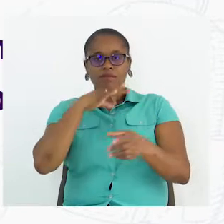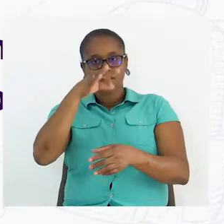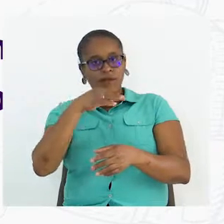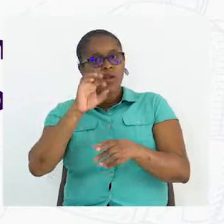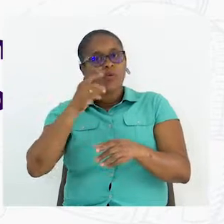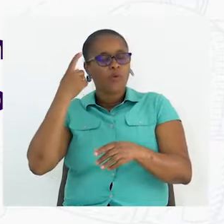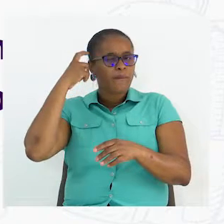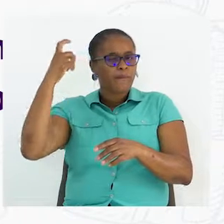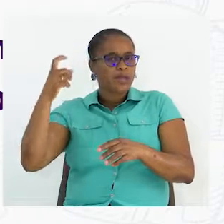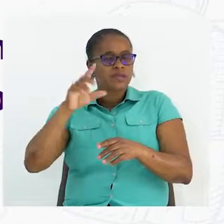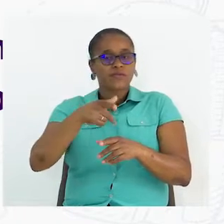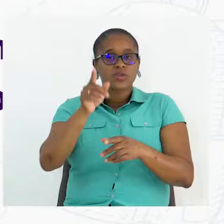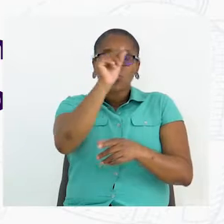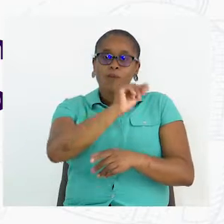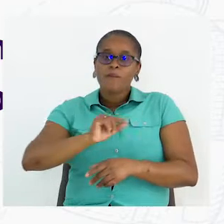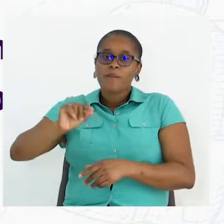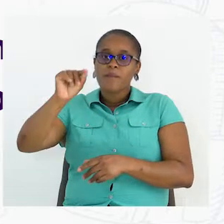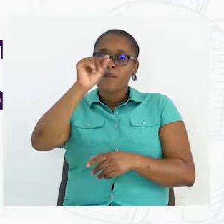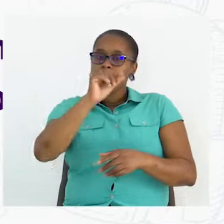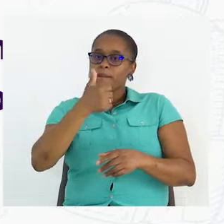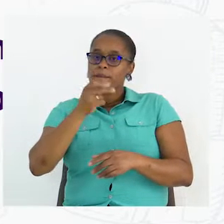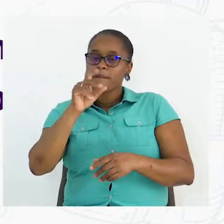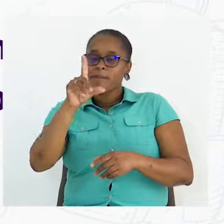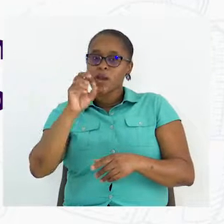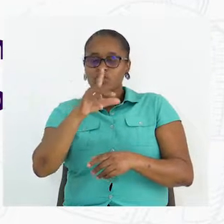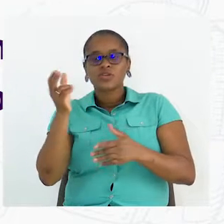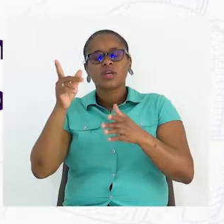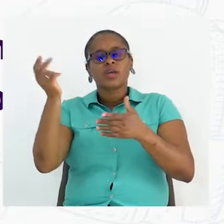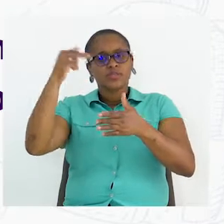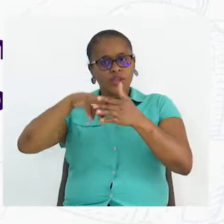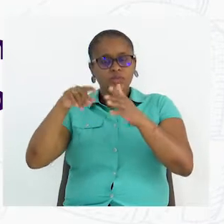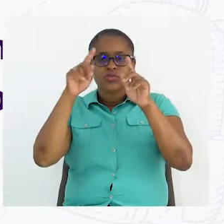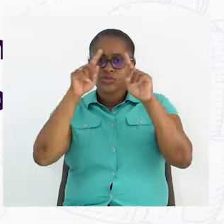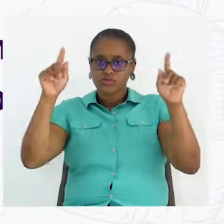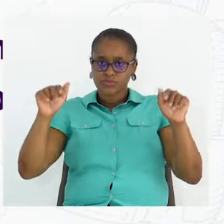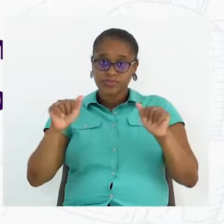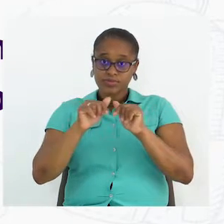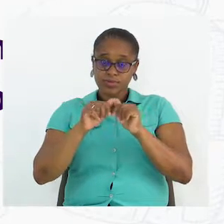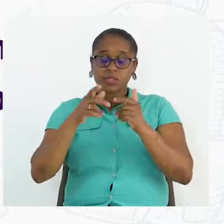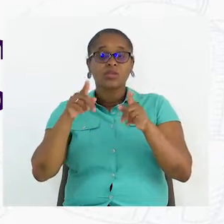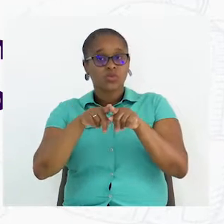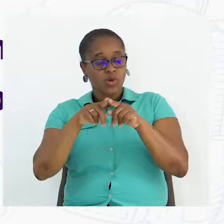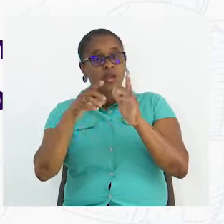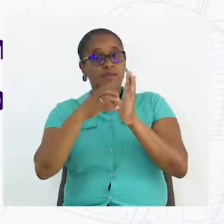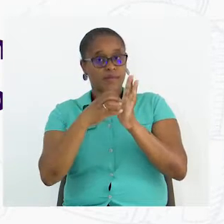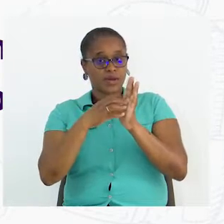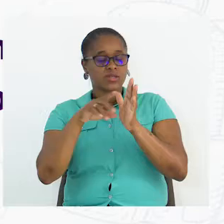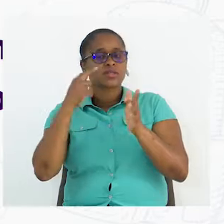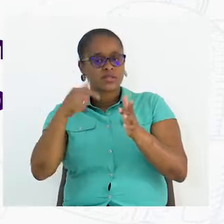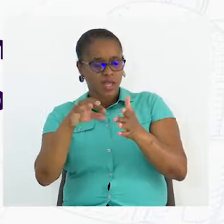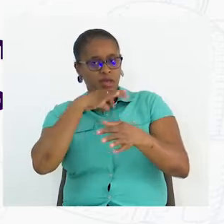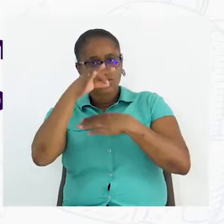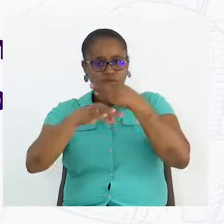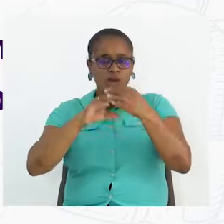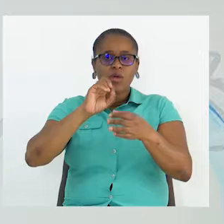É espaço dentro da vinheta também, assim como a legenda, onde se encontram as falas ou pensamentos